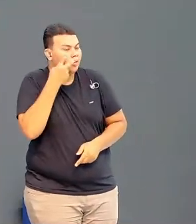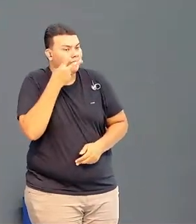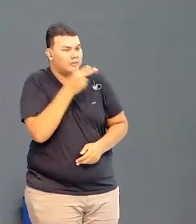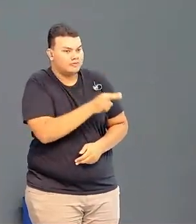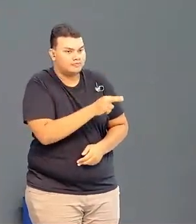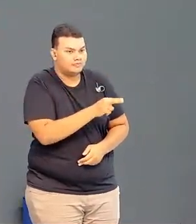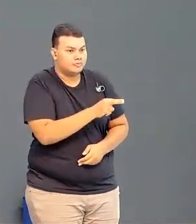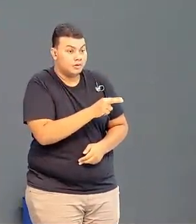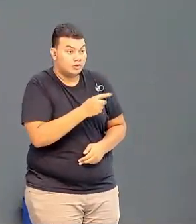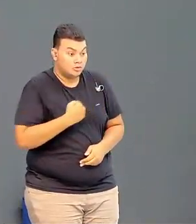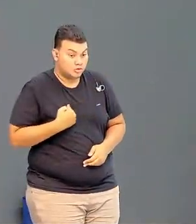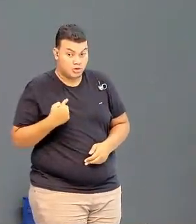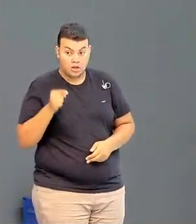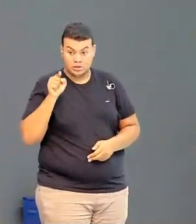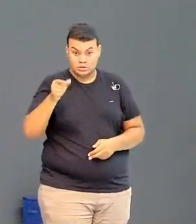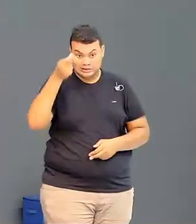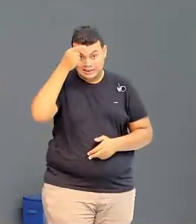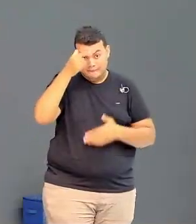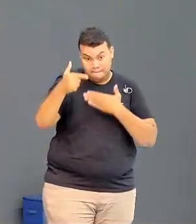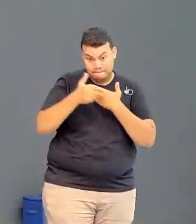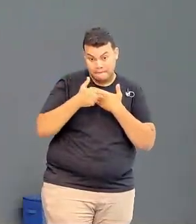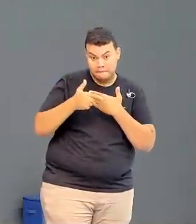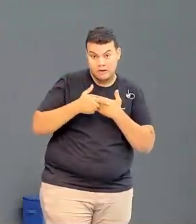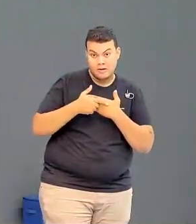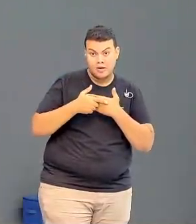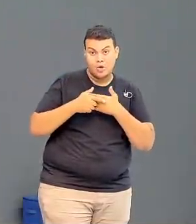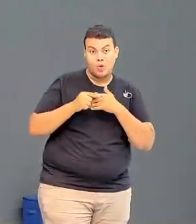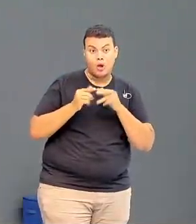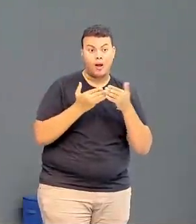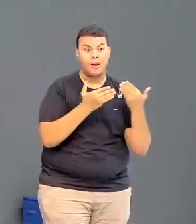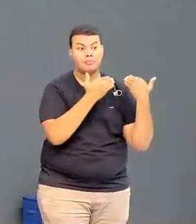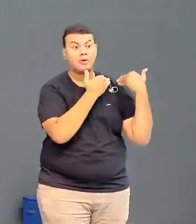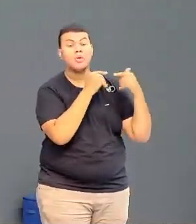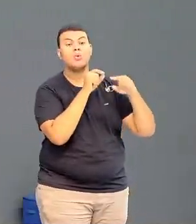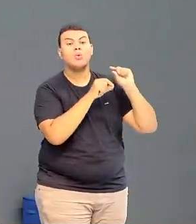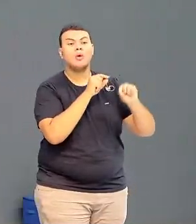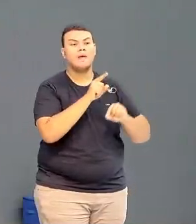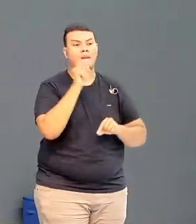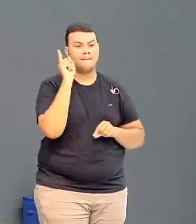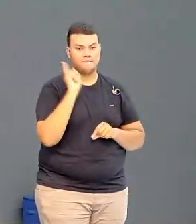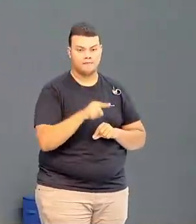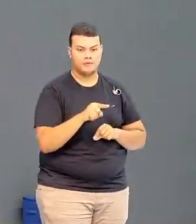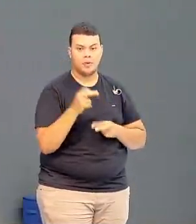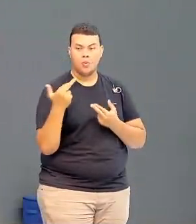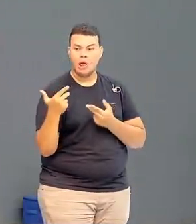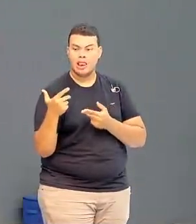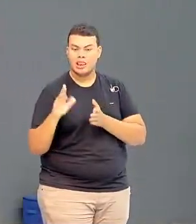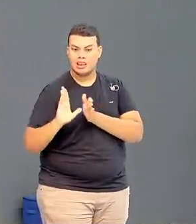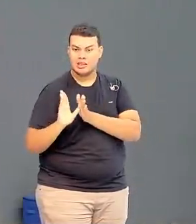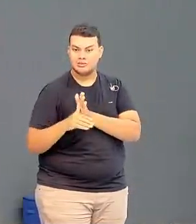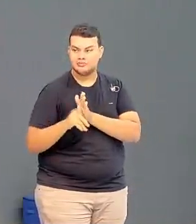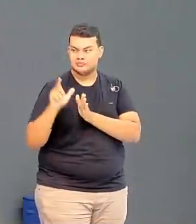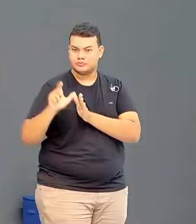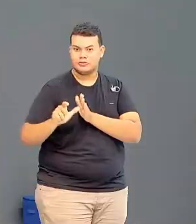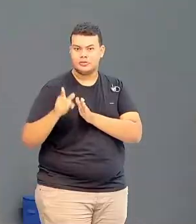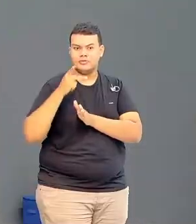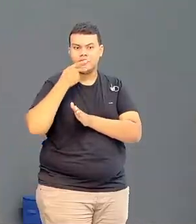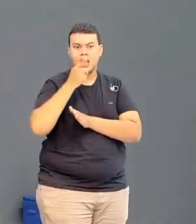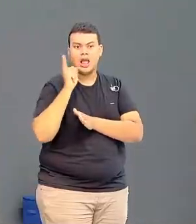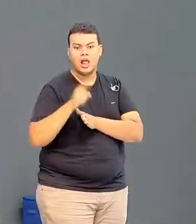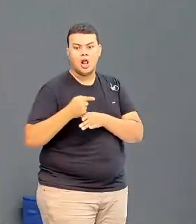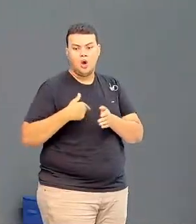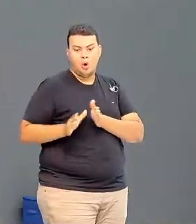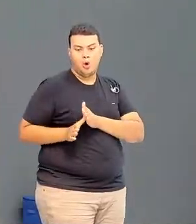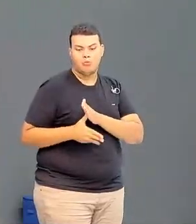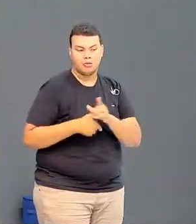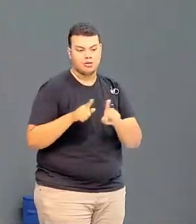Ouça, o papel do nosso inimigo, que quer a nossa derrota, quer a gente, como diz Jesus, né, comparando ao ladrão, a palavra diz que ele veio roubar, matar e destruir.